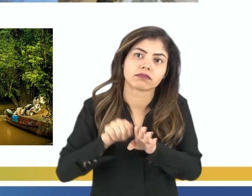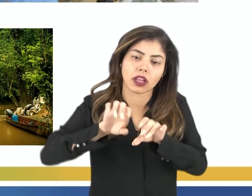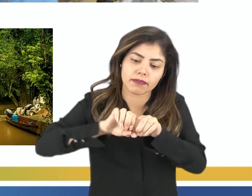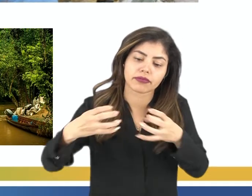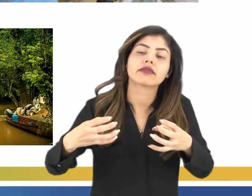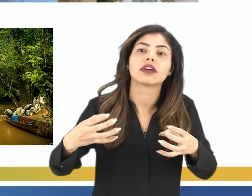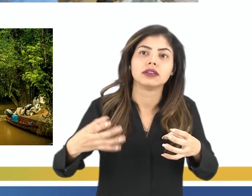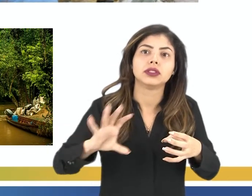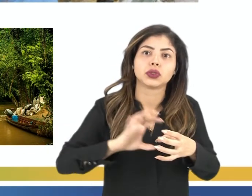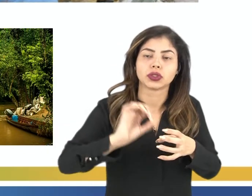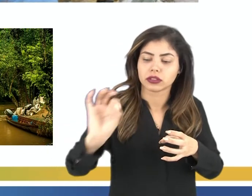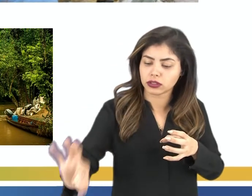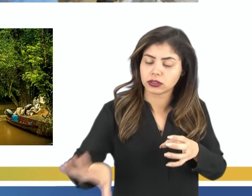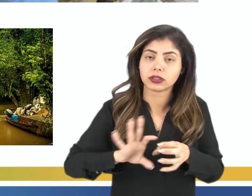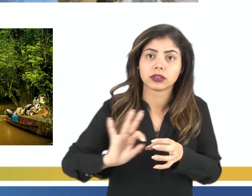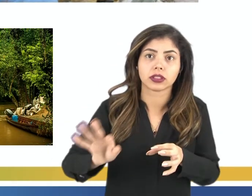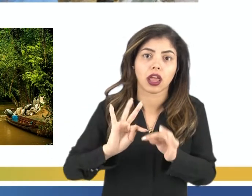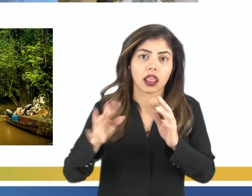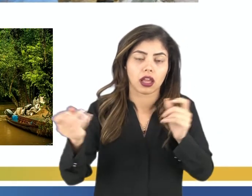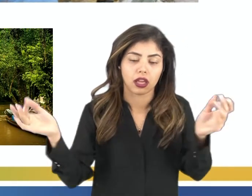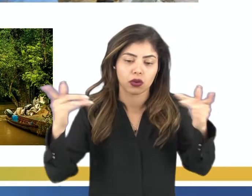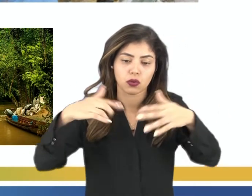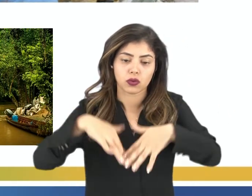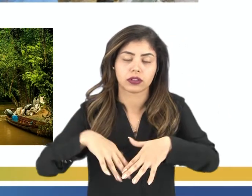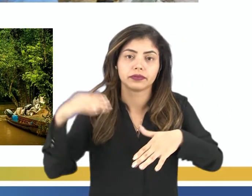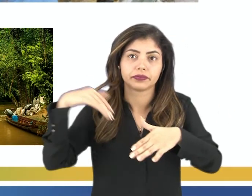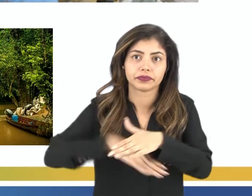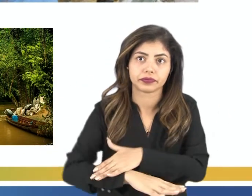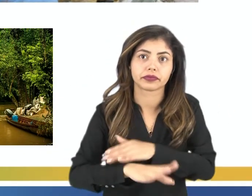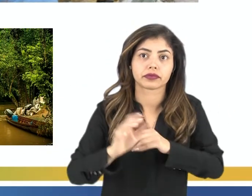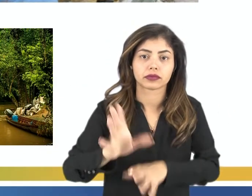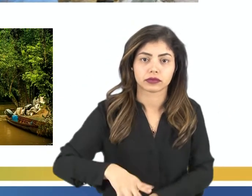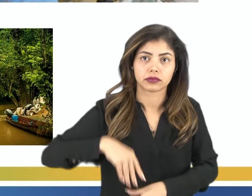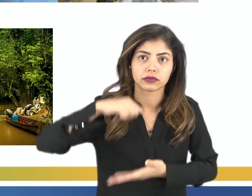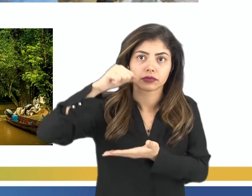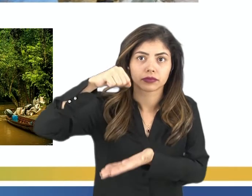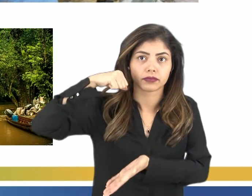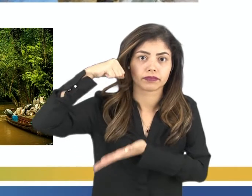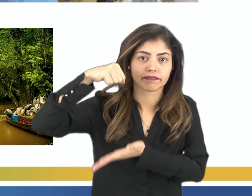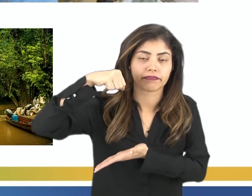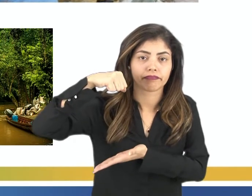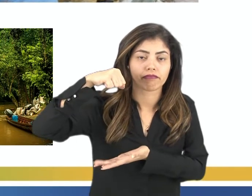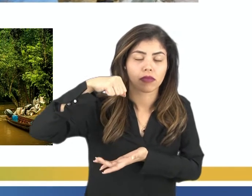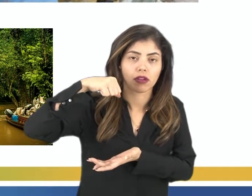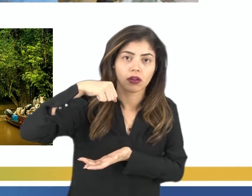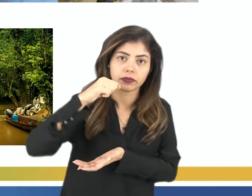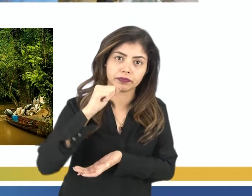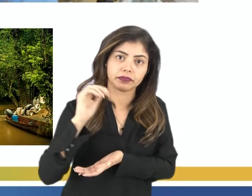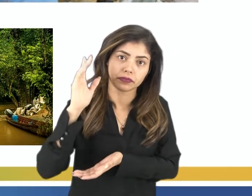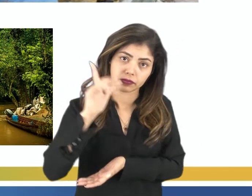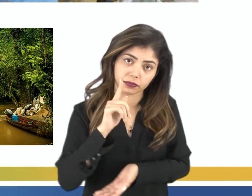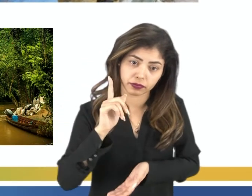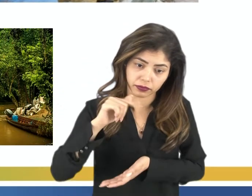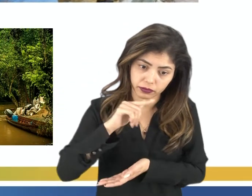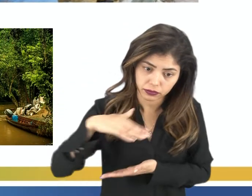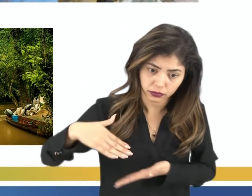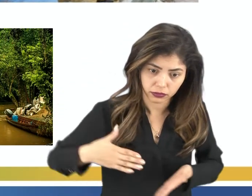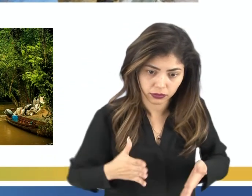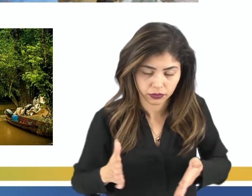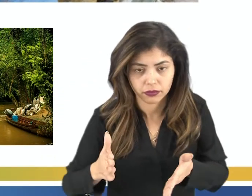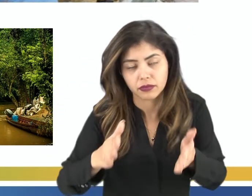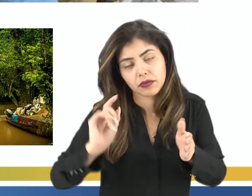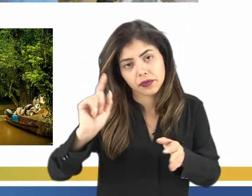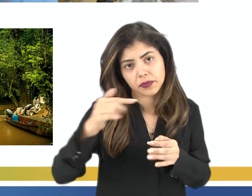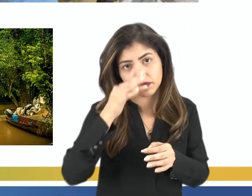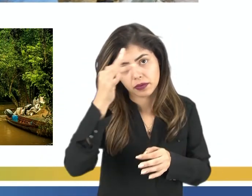a castanha dos ouriços, eles armazenam em sacos, né, e traz para a margem dos rios, né, e futuramente eles